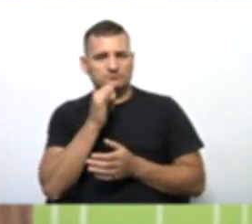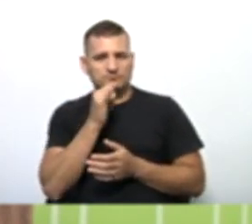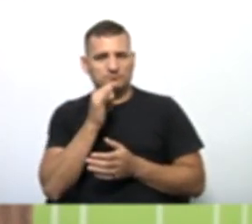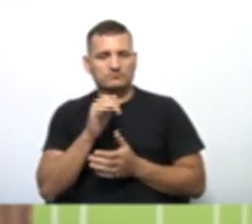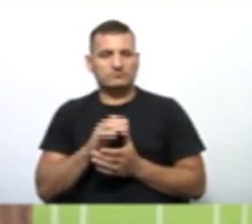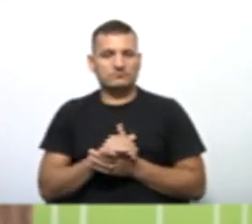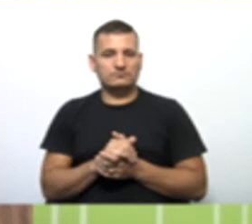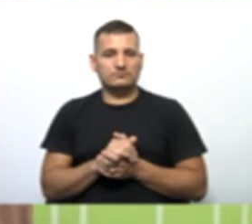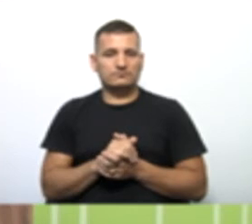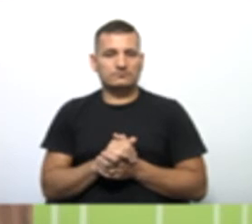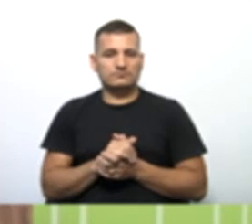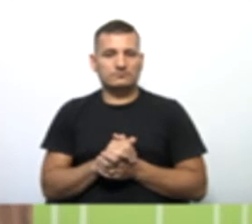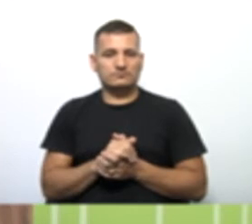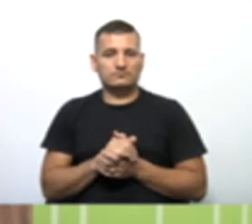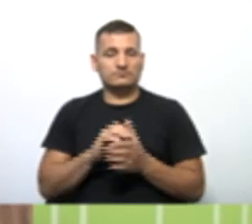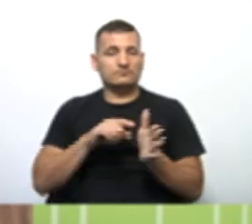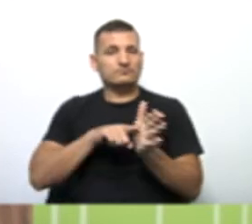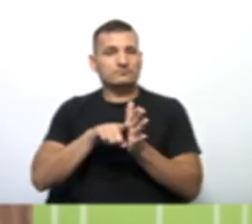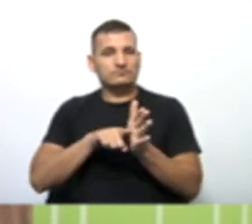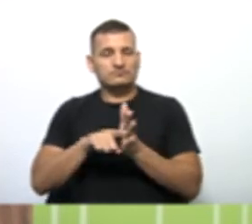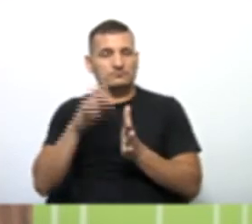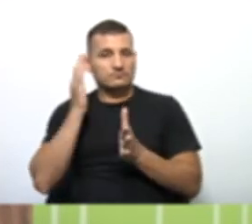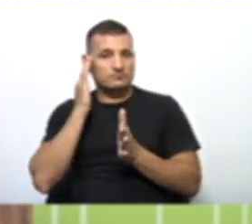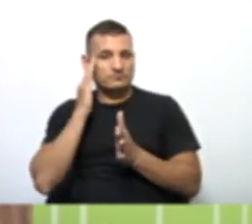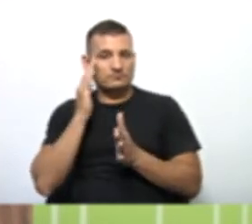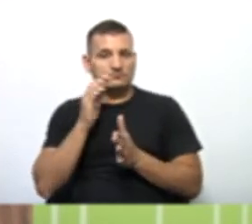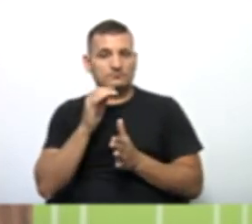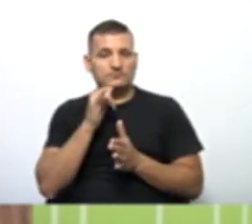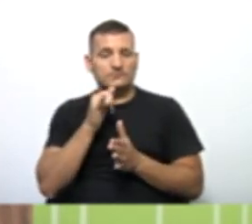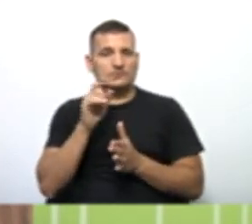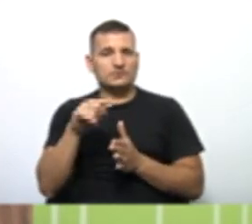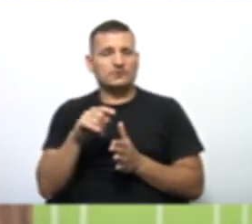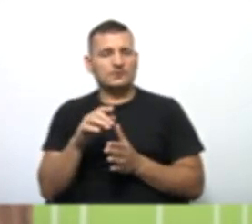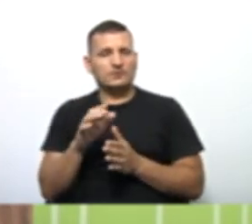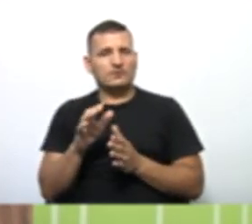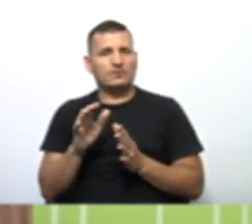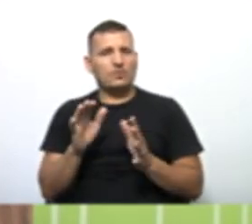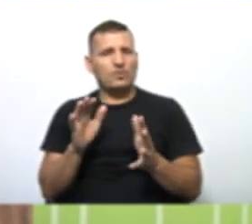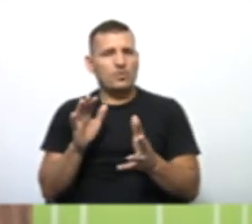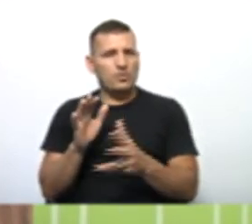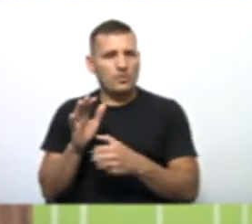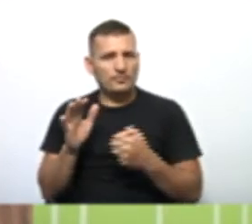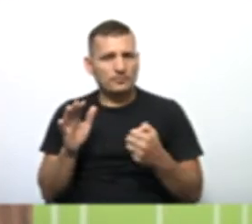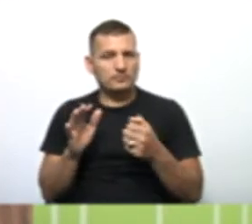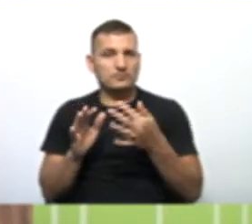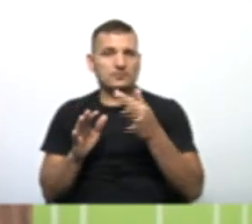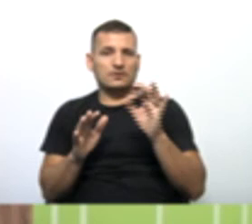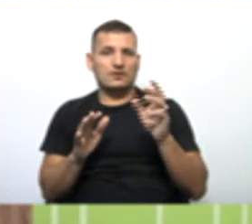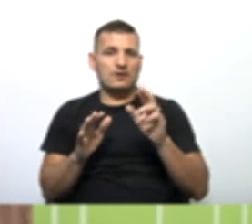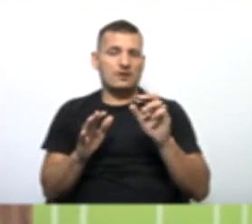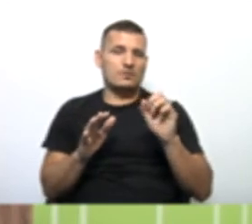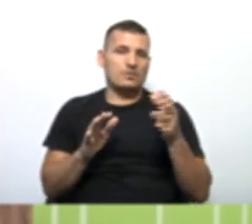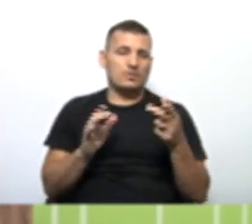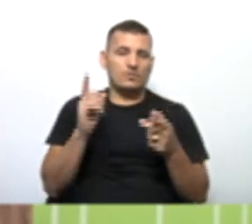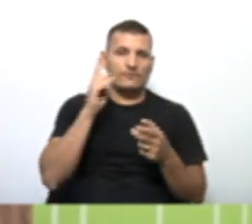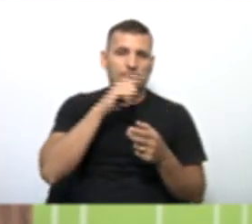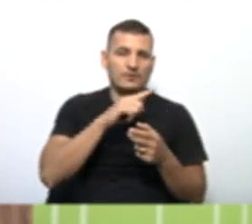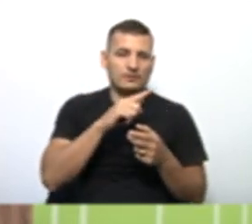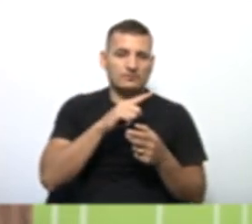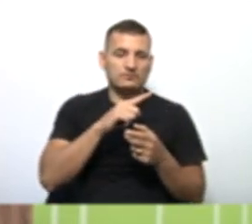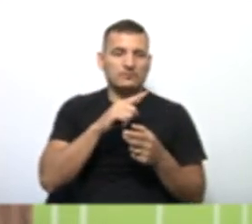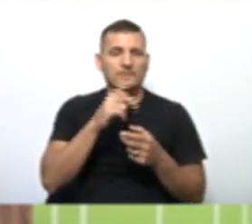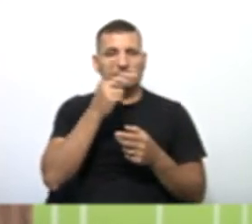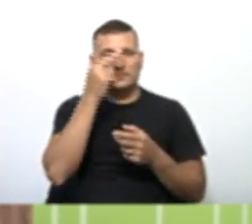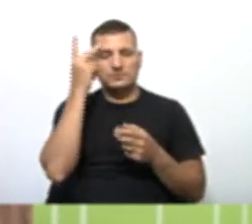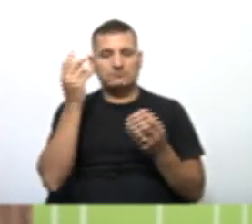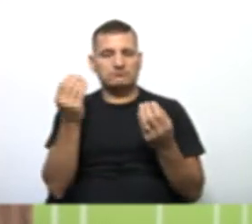procedimento. Numa auditoria, para saber, será que foi um roubo de R$10 ali ou foi uma falha? A pessoa lançou o dado